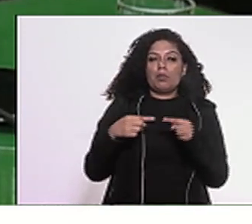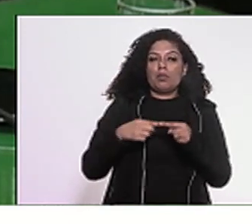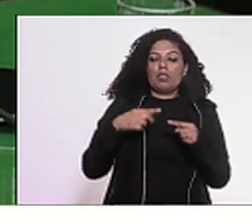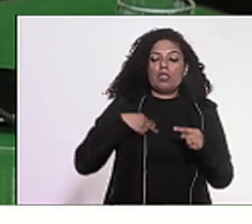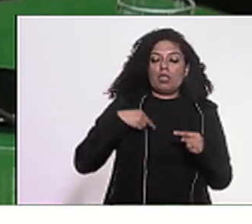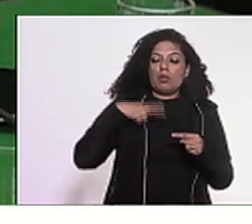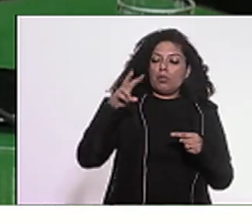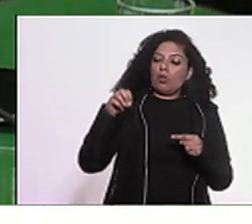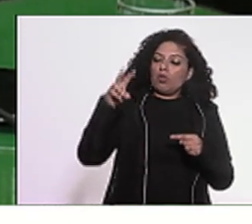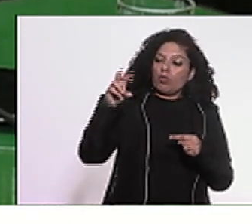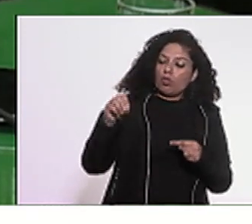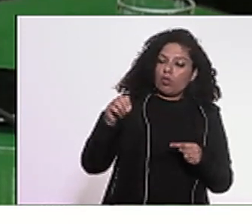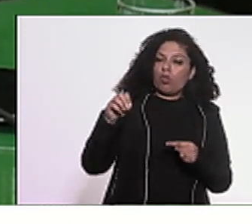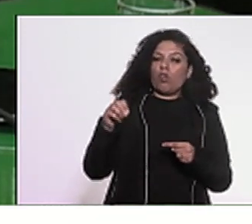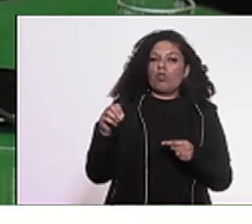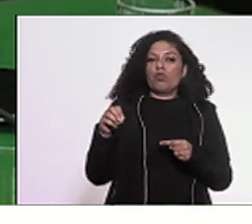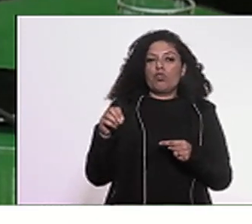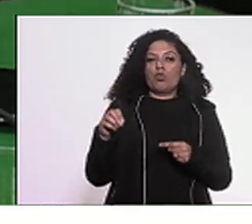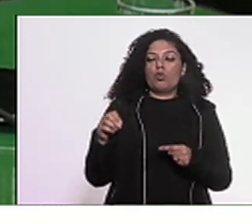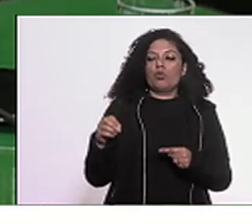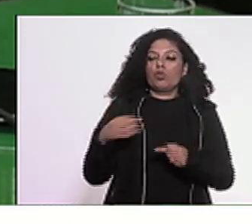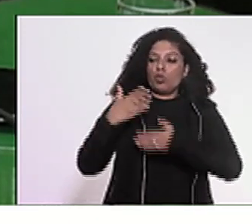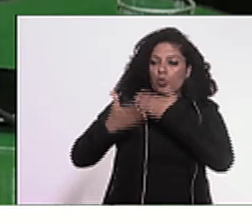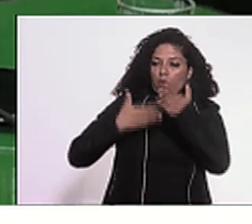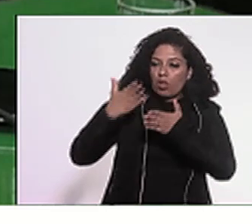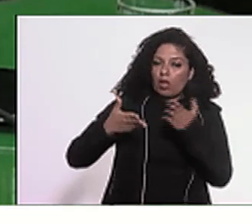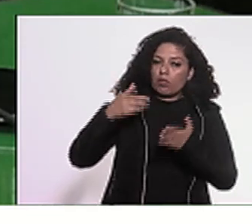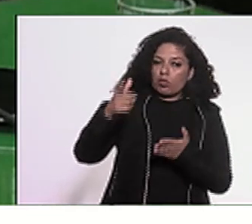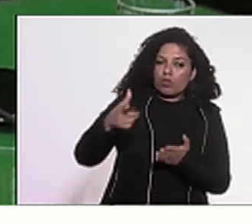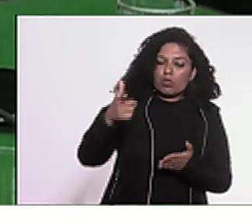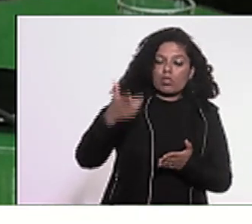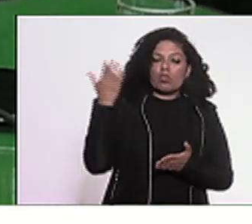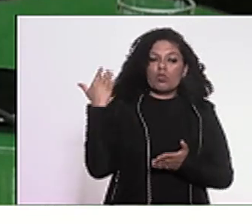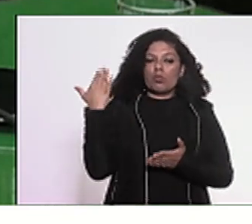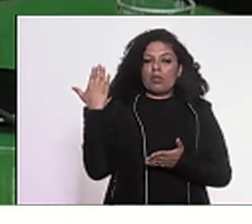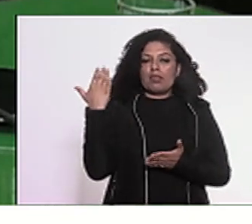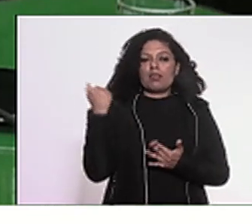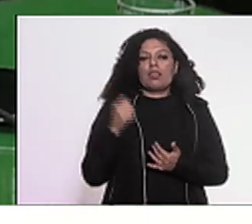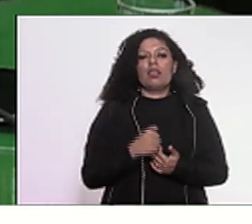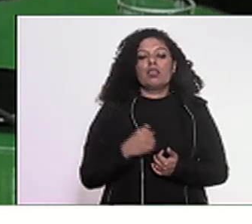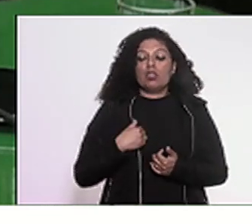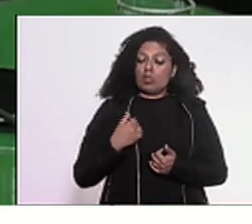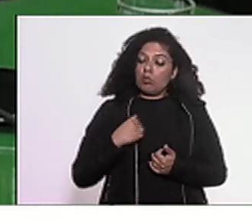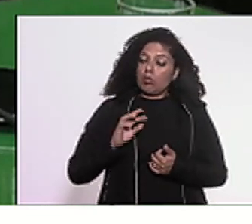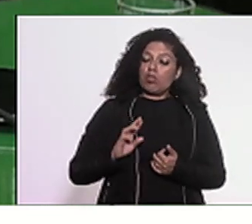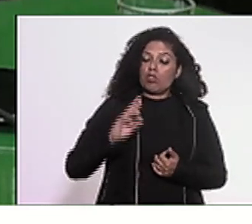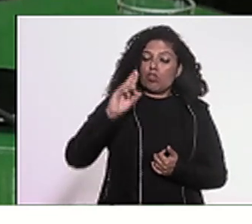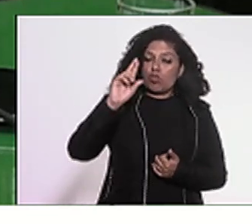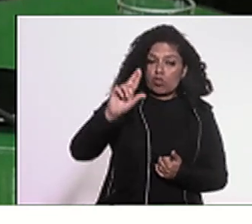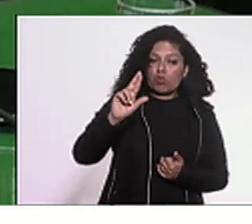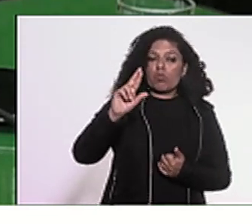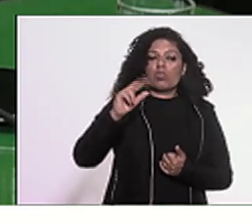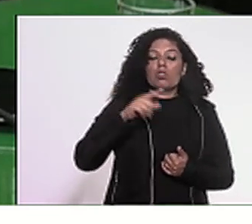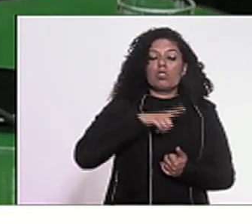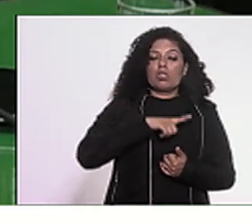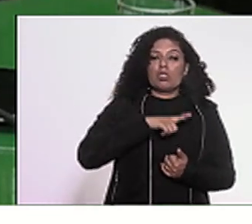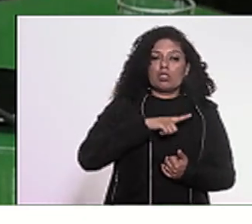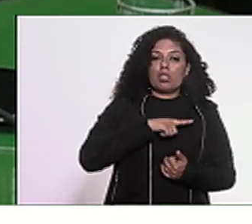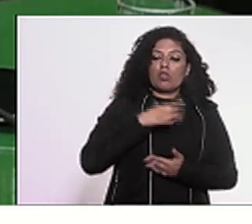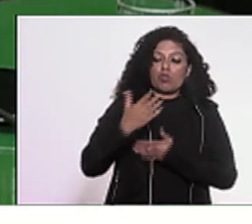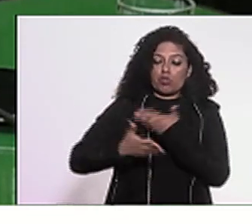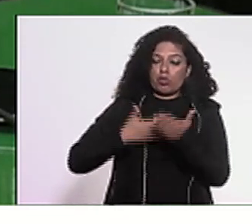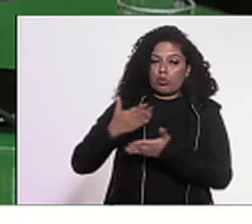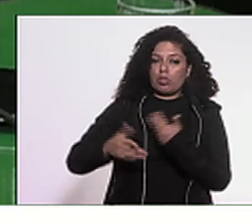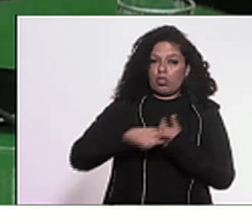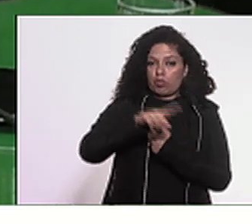de transporte e cuidou com muito carinho dos senhores. Então, eu tenho o dever e a obrigação de poder cuidar